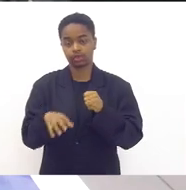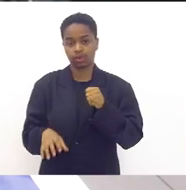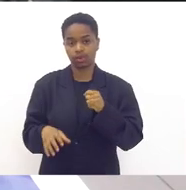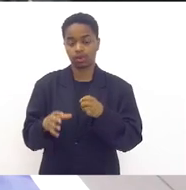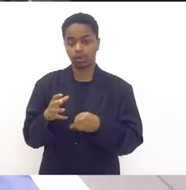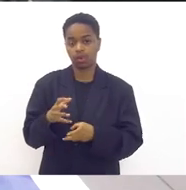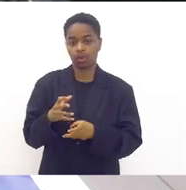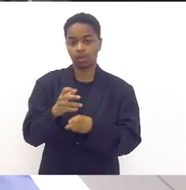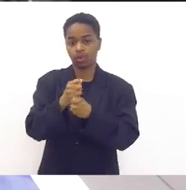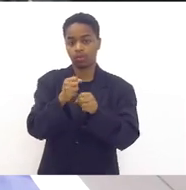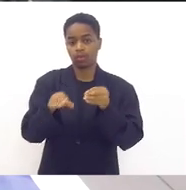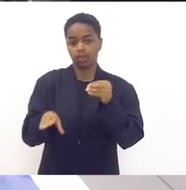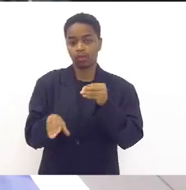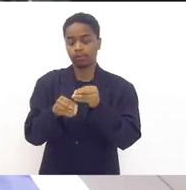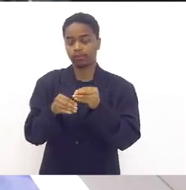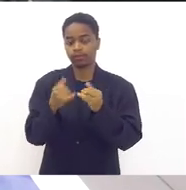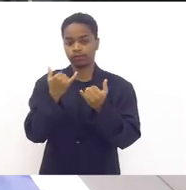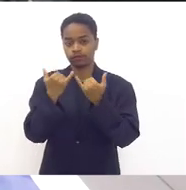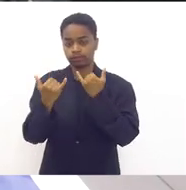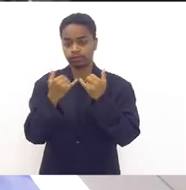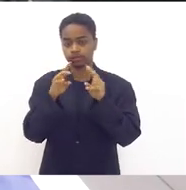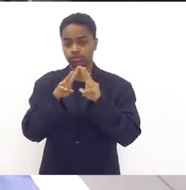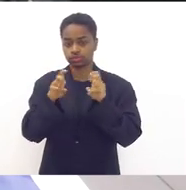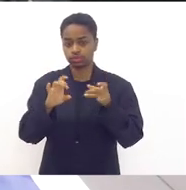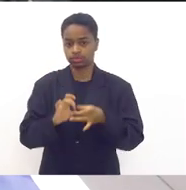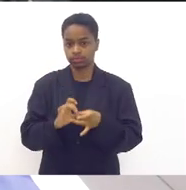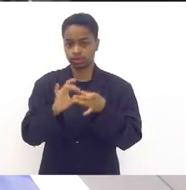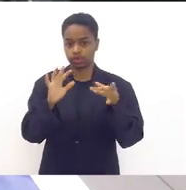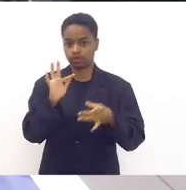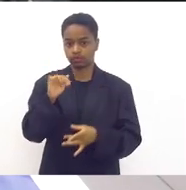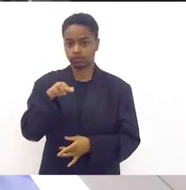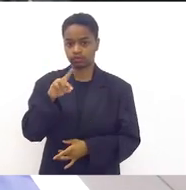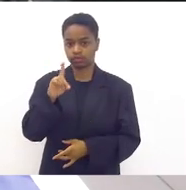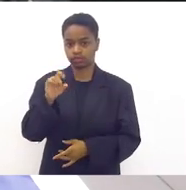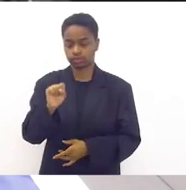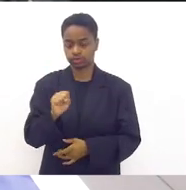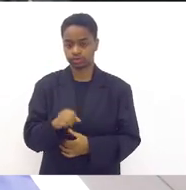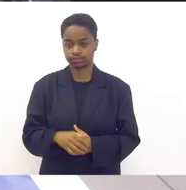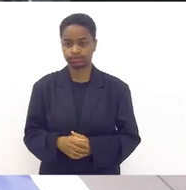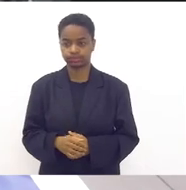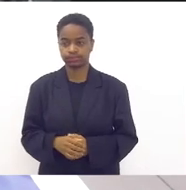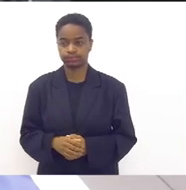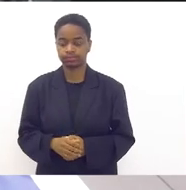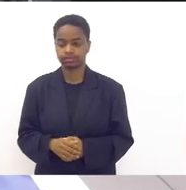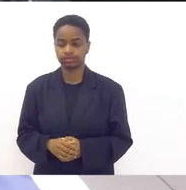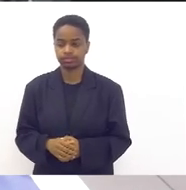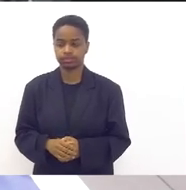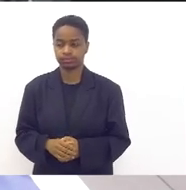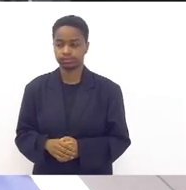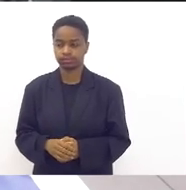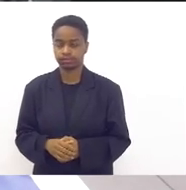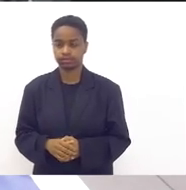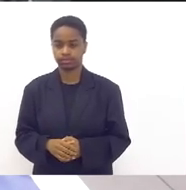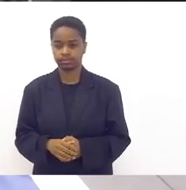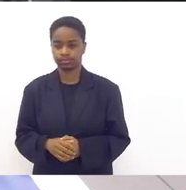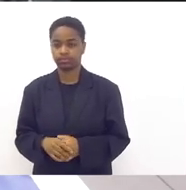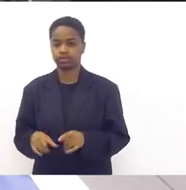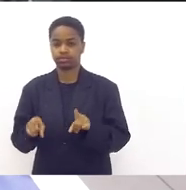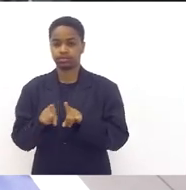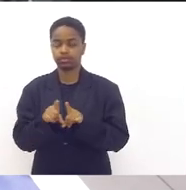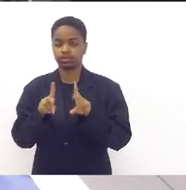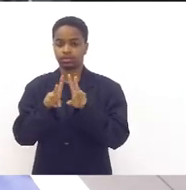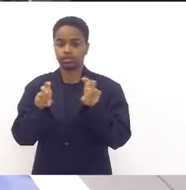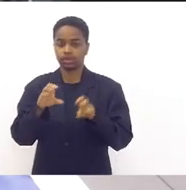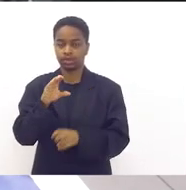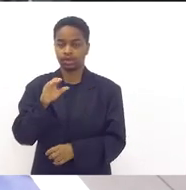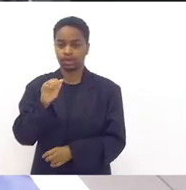essa informação sobre a disponibilidade dos fundos. E, em relação ao caixa